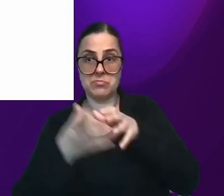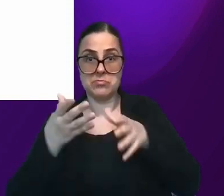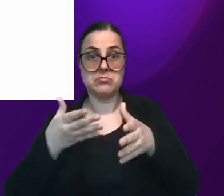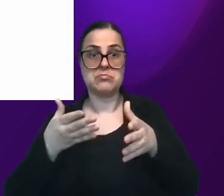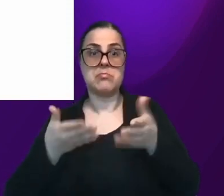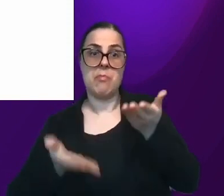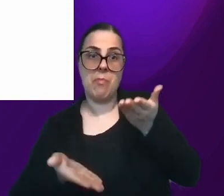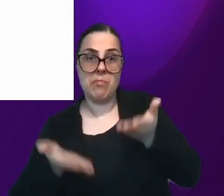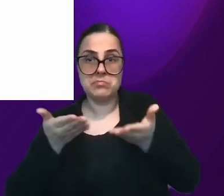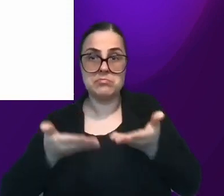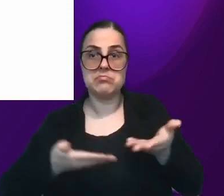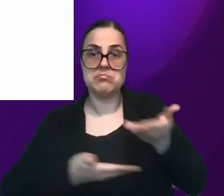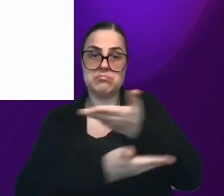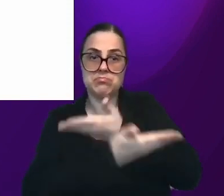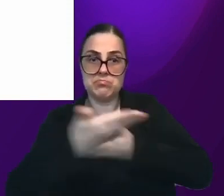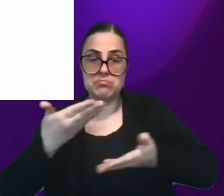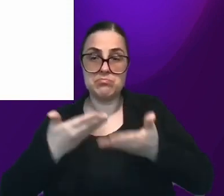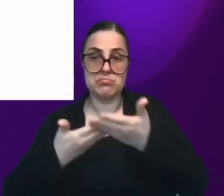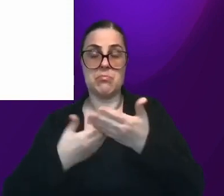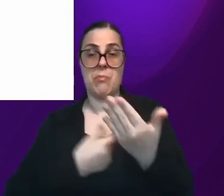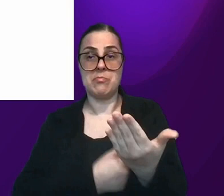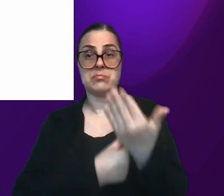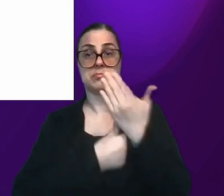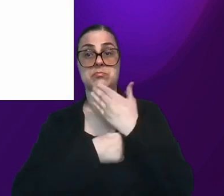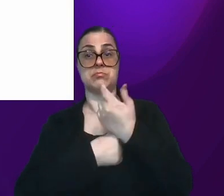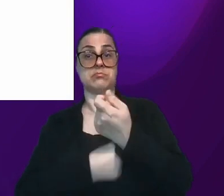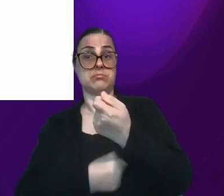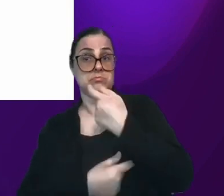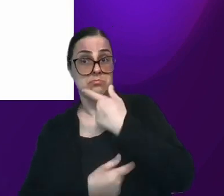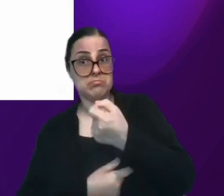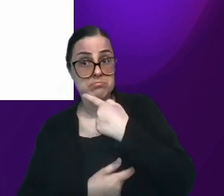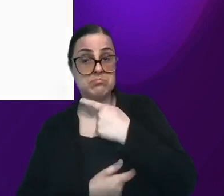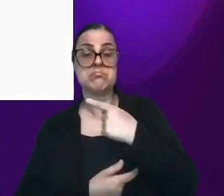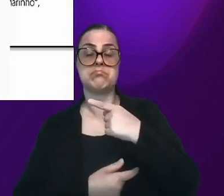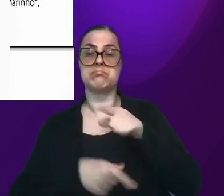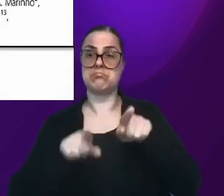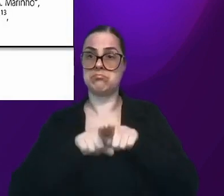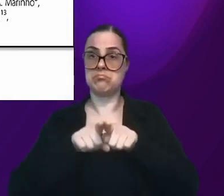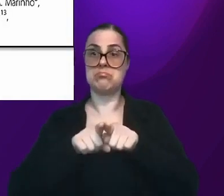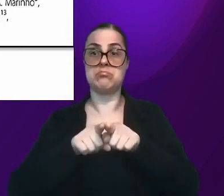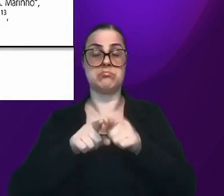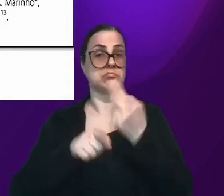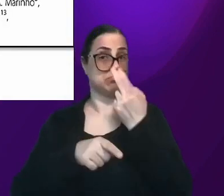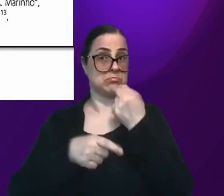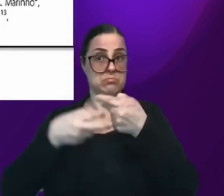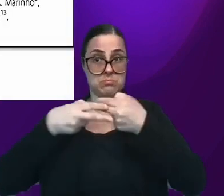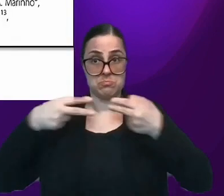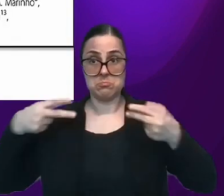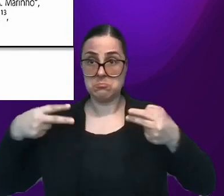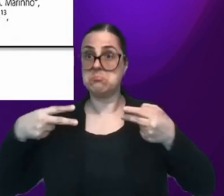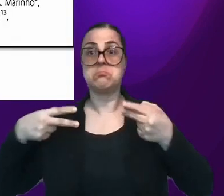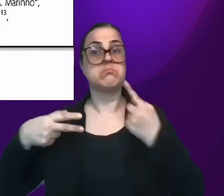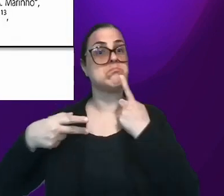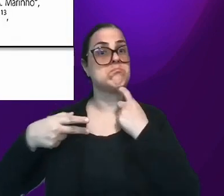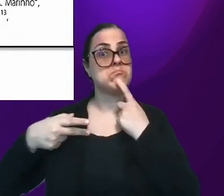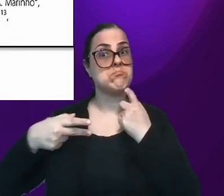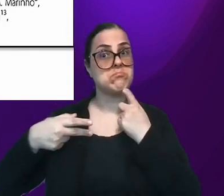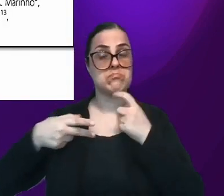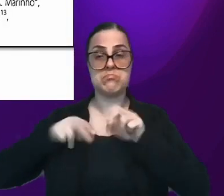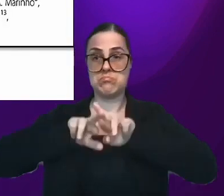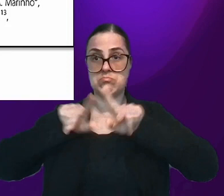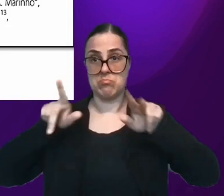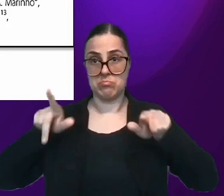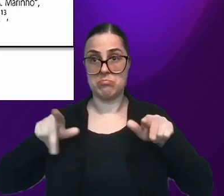administrar drogas, antibióticos, nutrição, hemoderivados, etc. Vários estudos ao longo dos